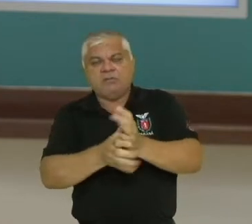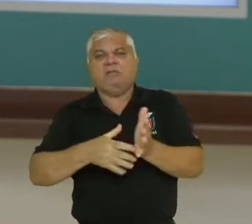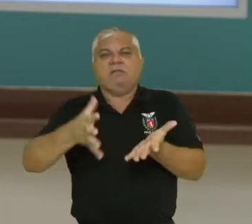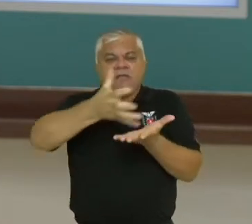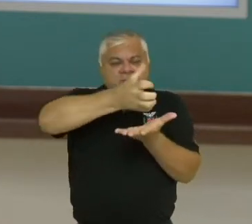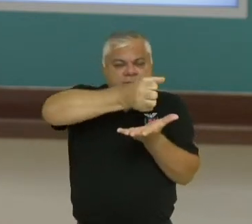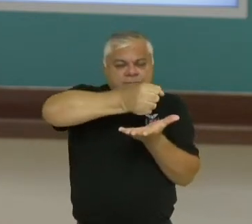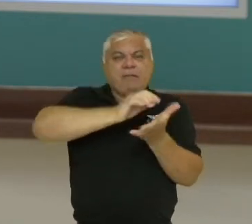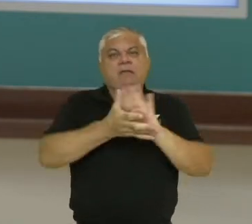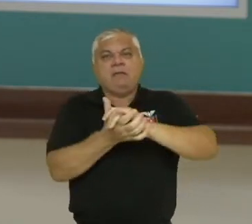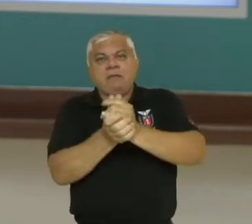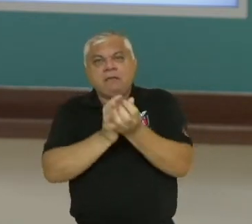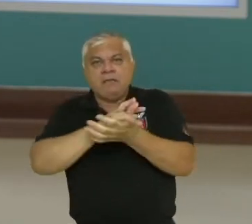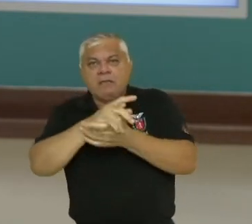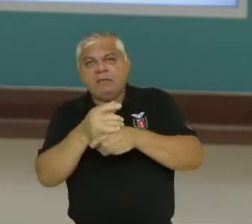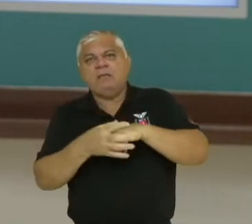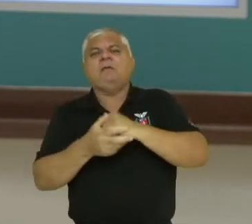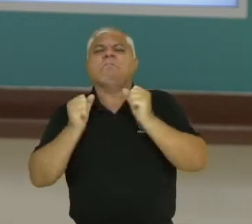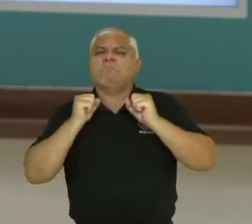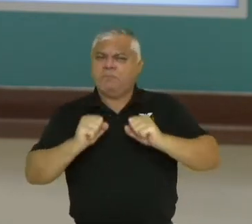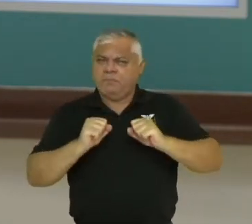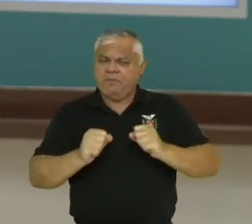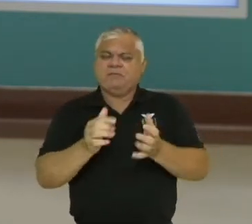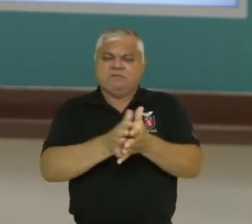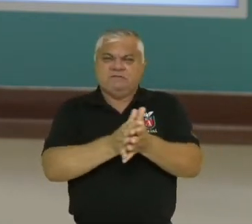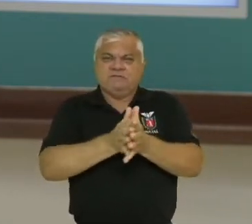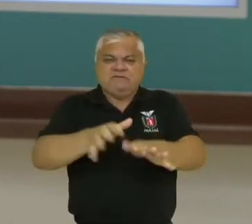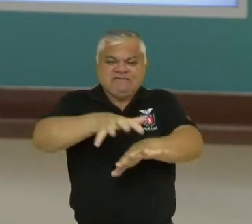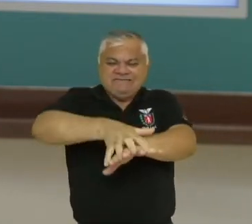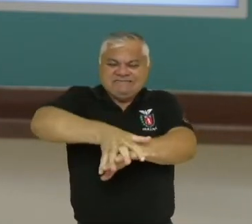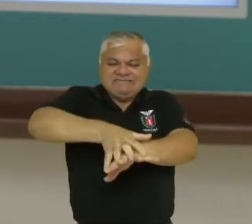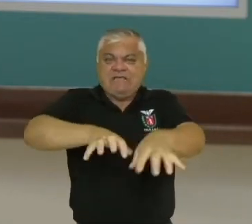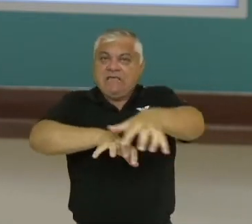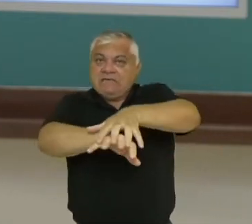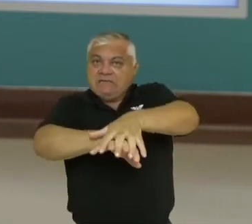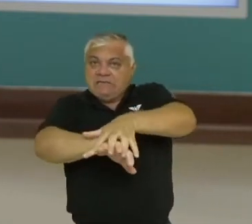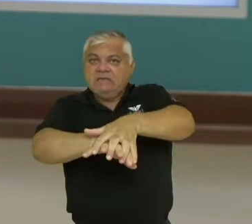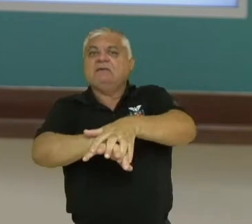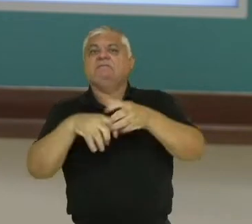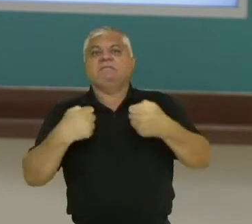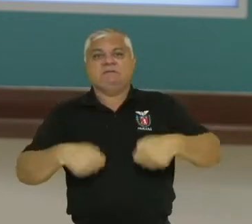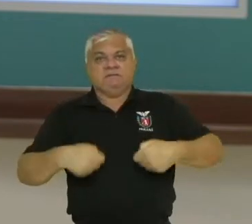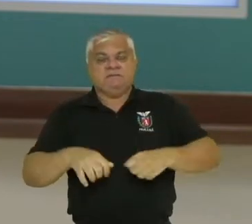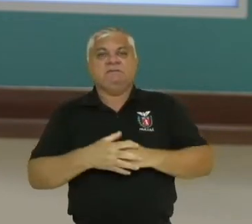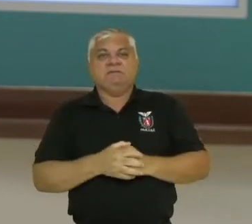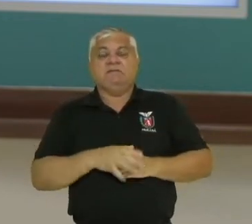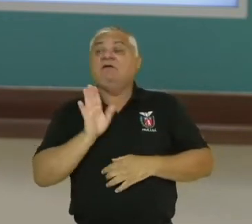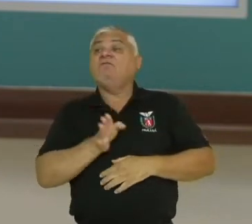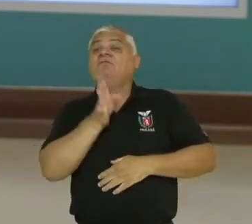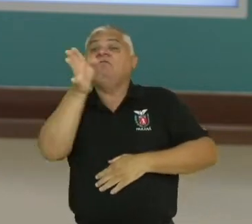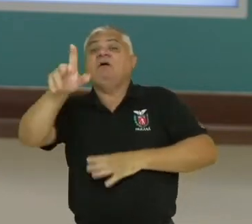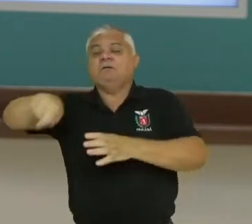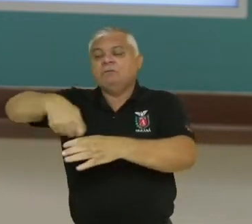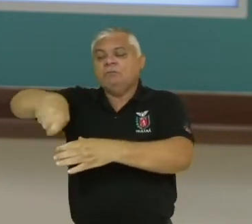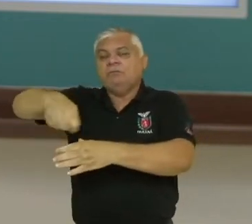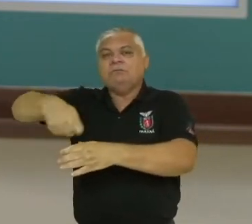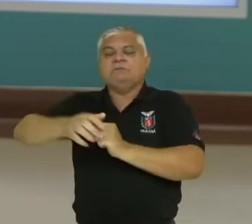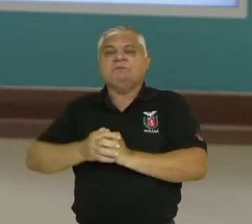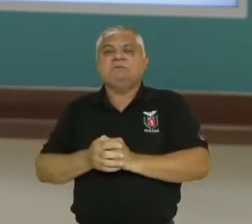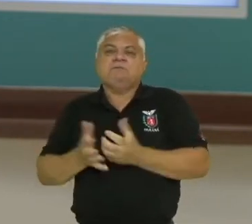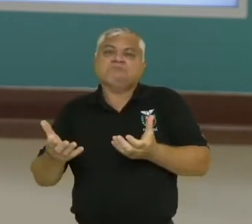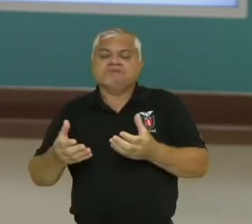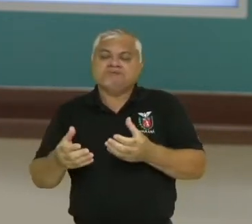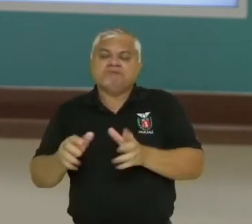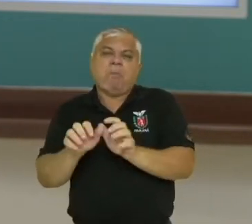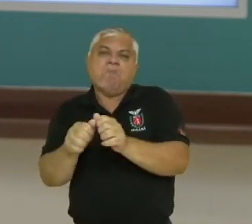líquido, sabonete em barra, esfregar bem as mãos. Mas você vai na cozinha para preparar um